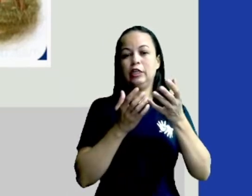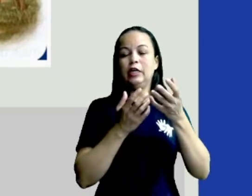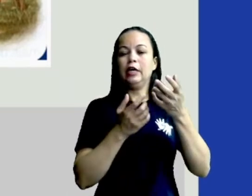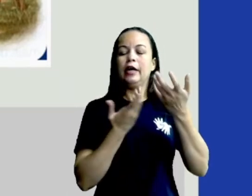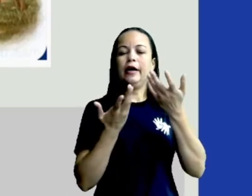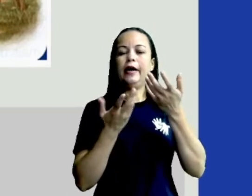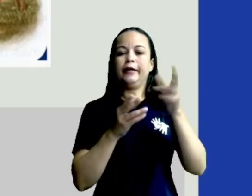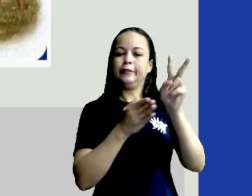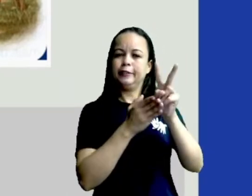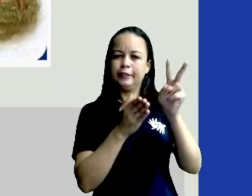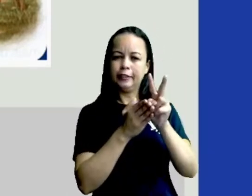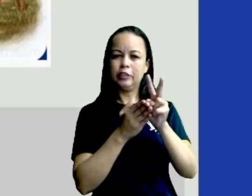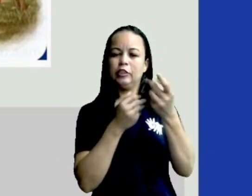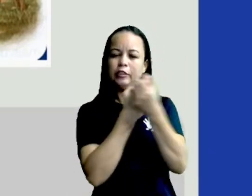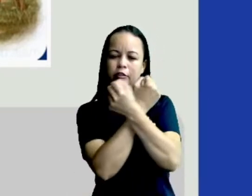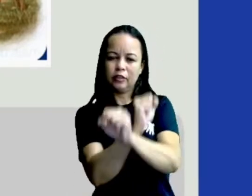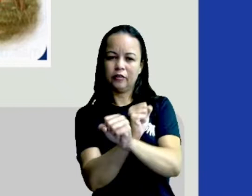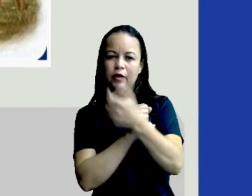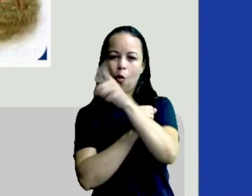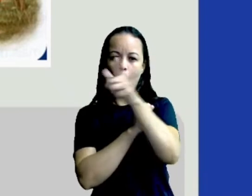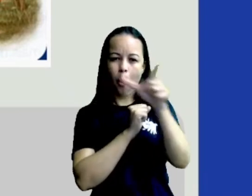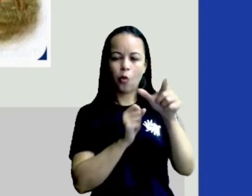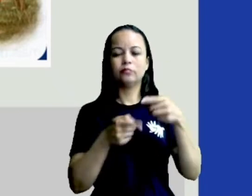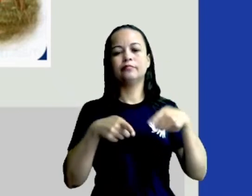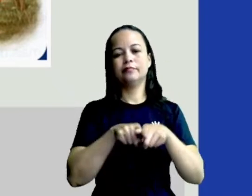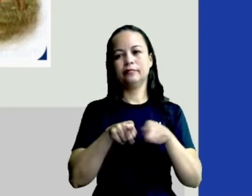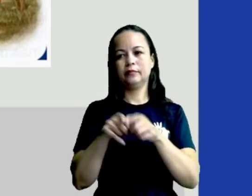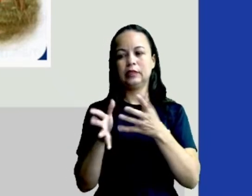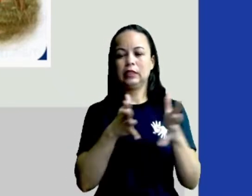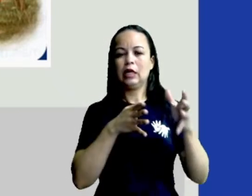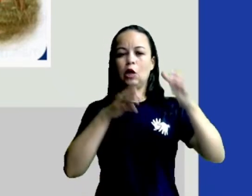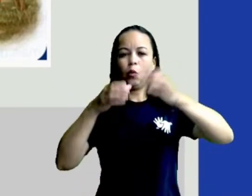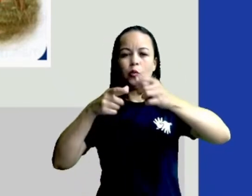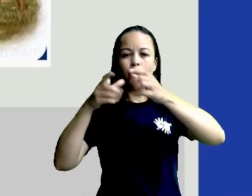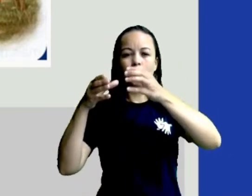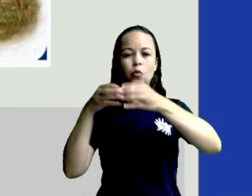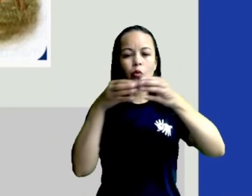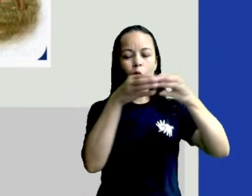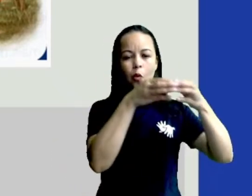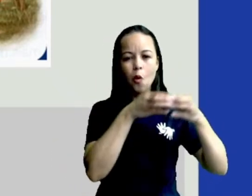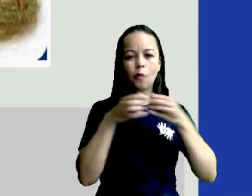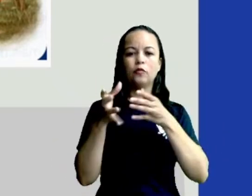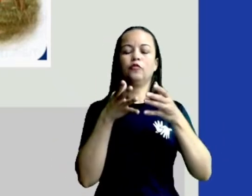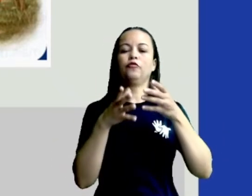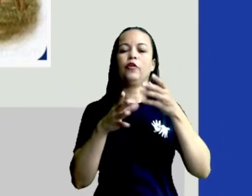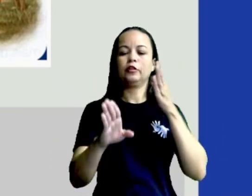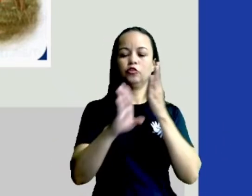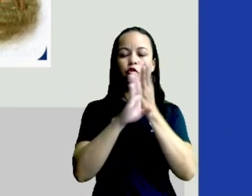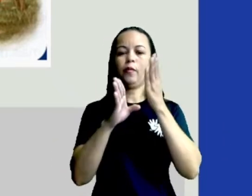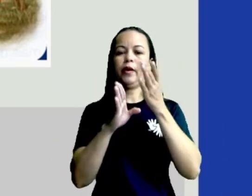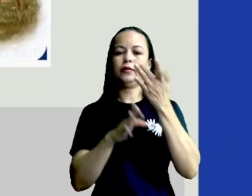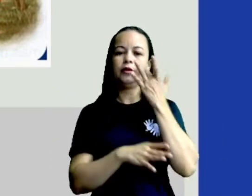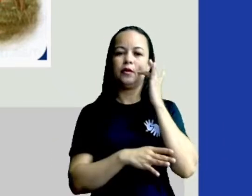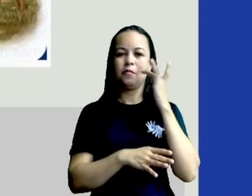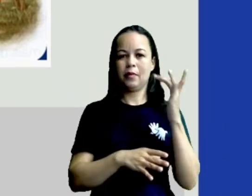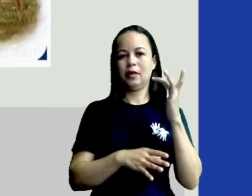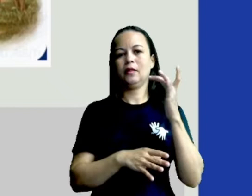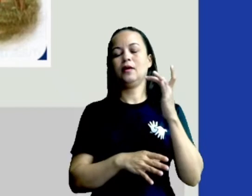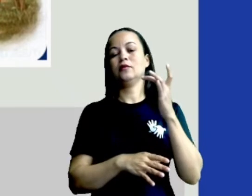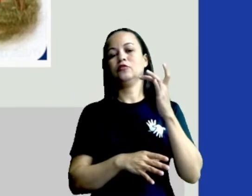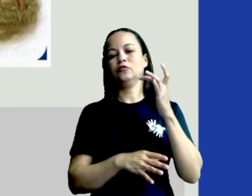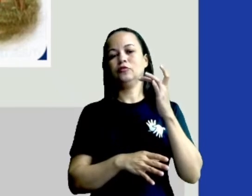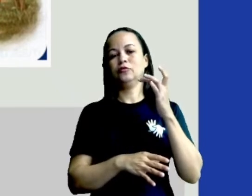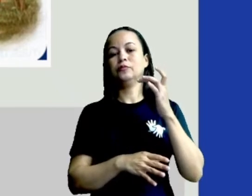outros. As maiores consequências das bandeiras foram a descoberta de minas de ouro, olha